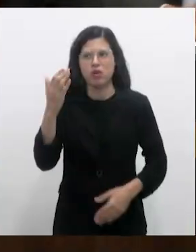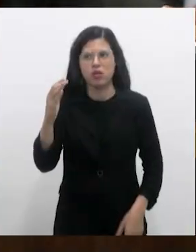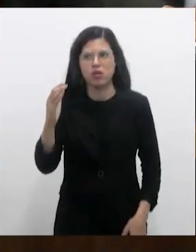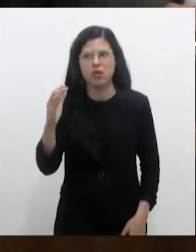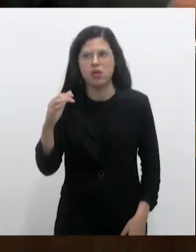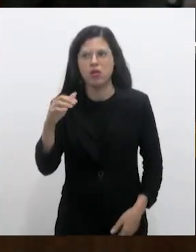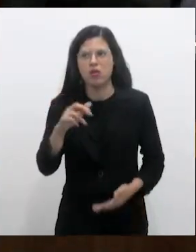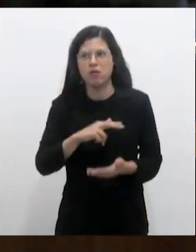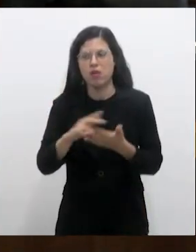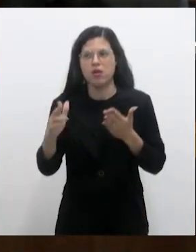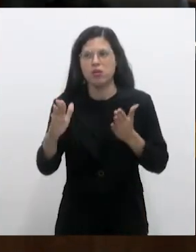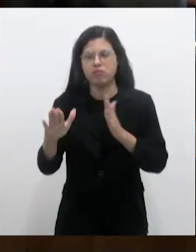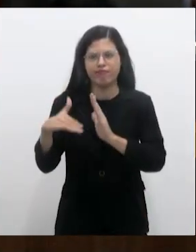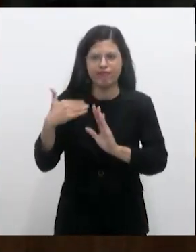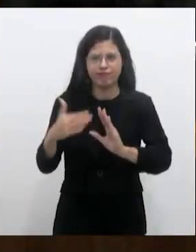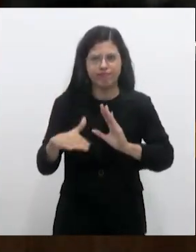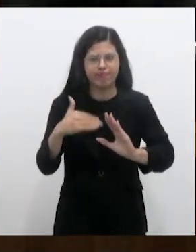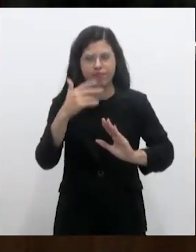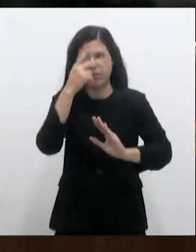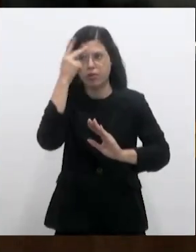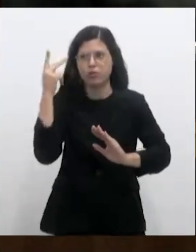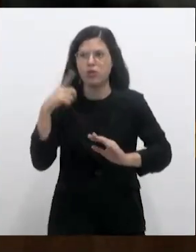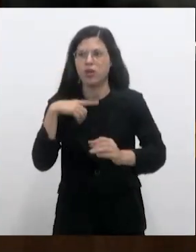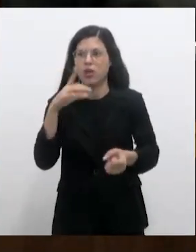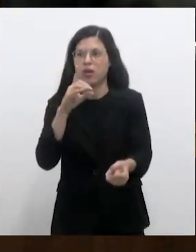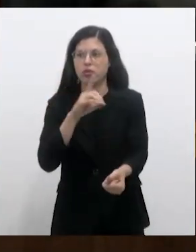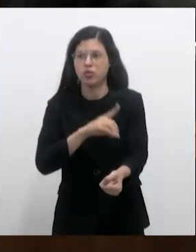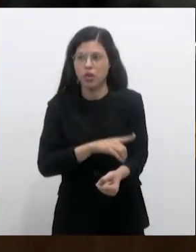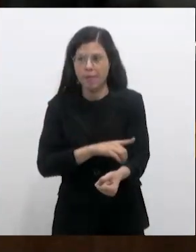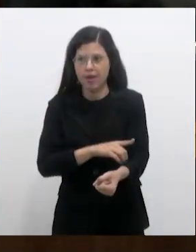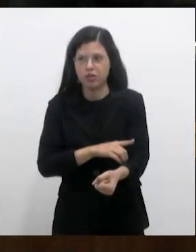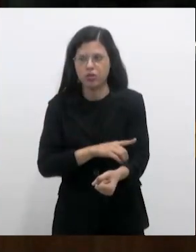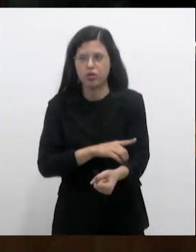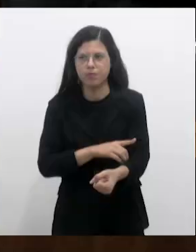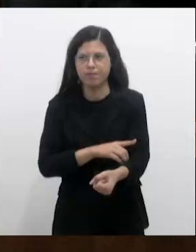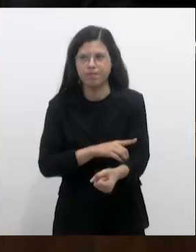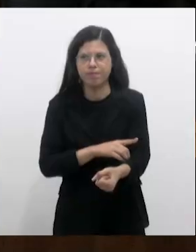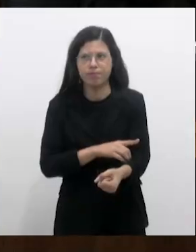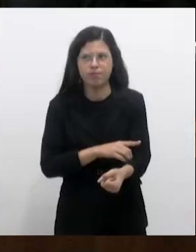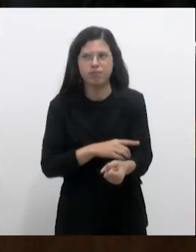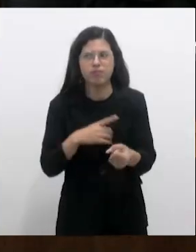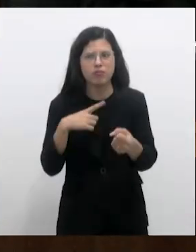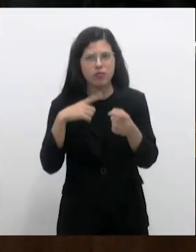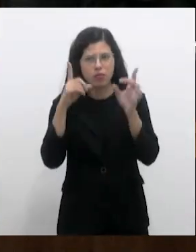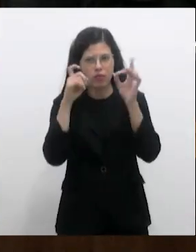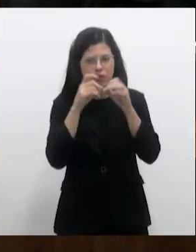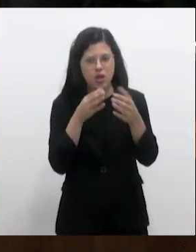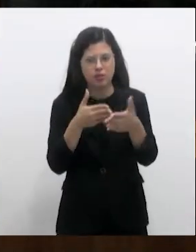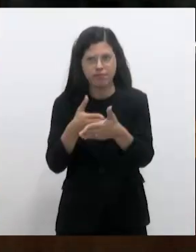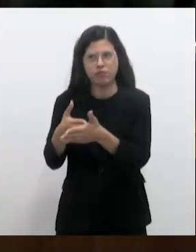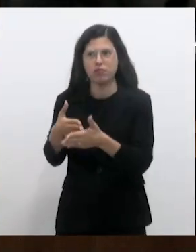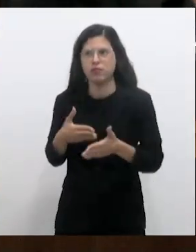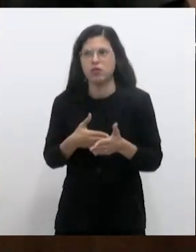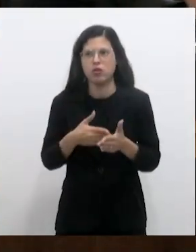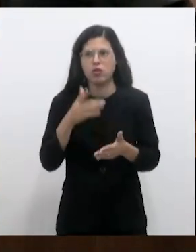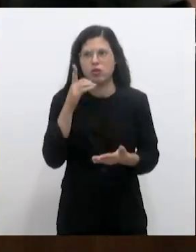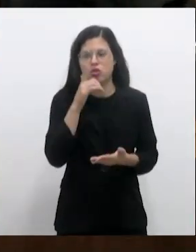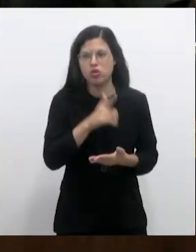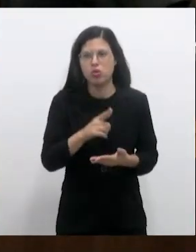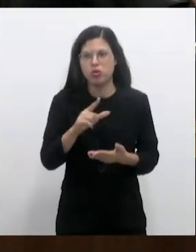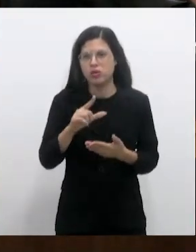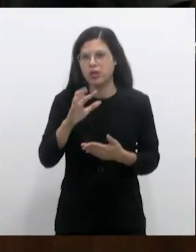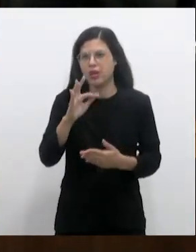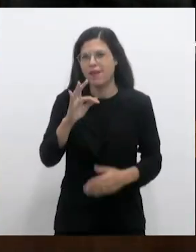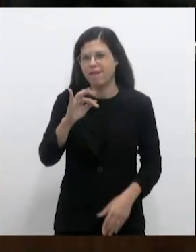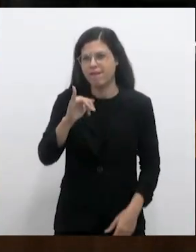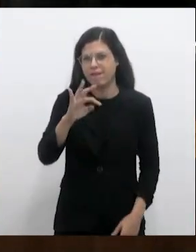muitas mensagens de pessoas que possuem diabetes, têm diabetes e estão tendo dificuldade de acessar a fita, né, a fita